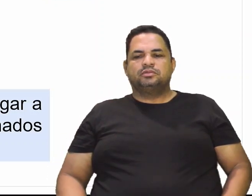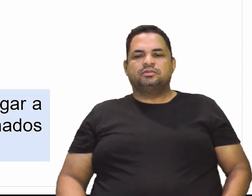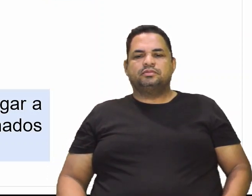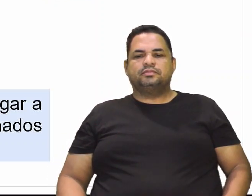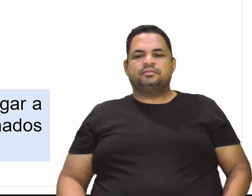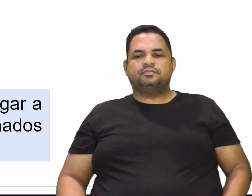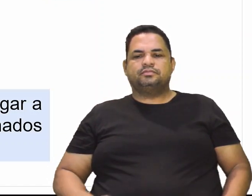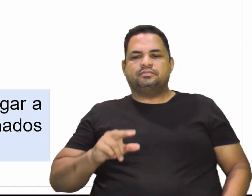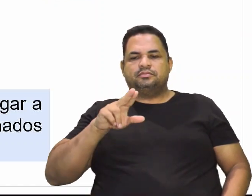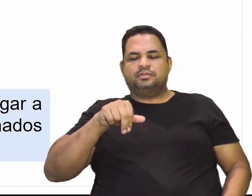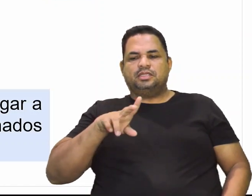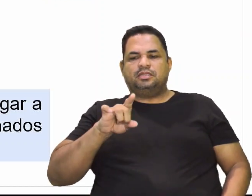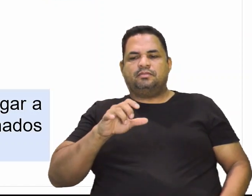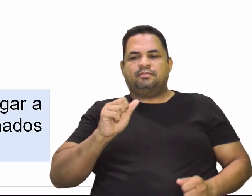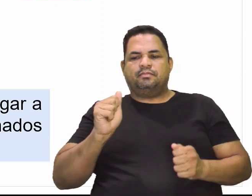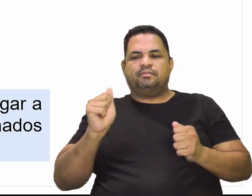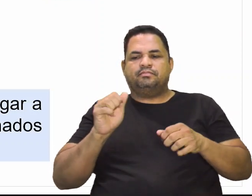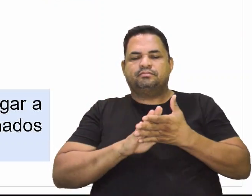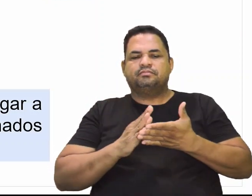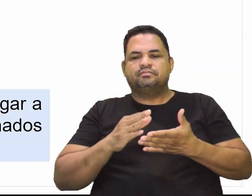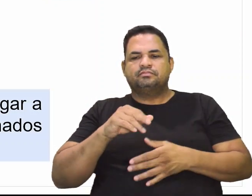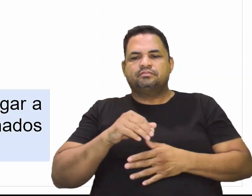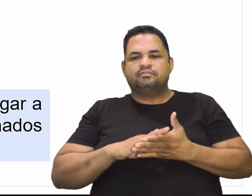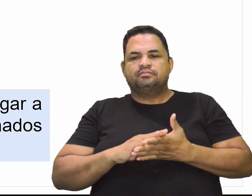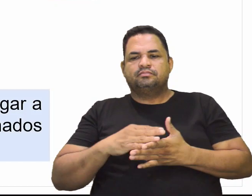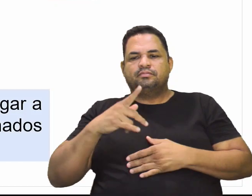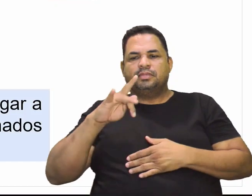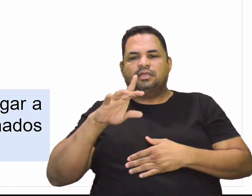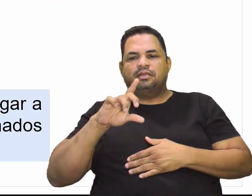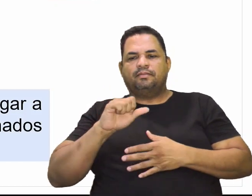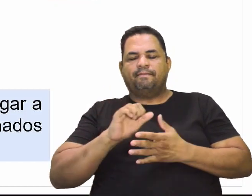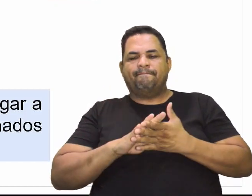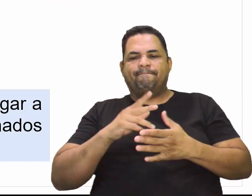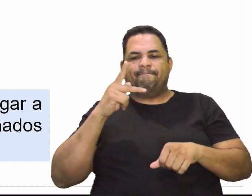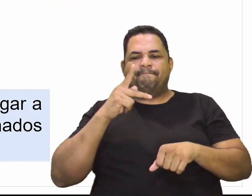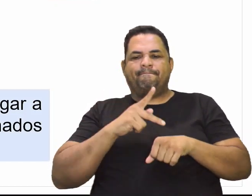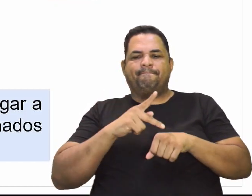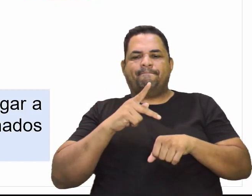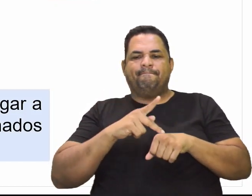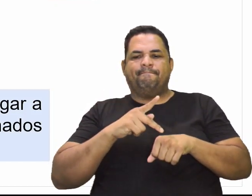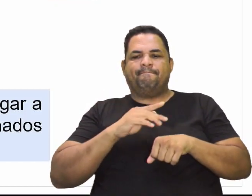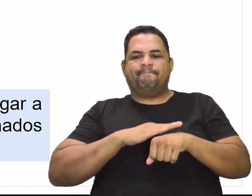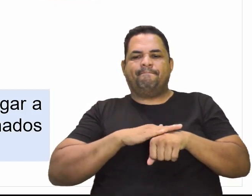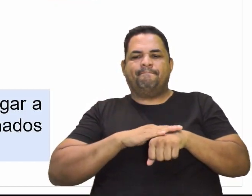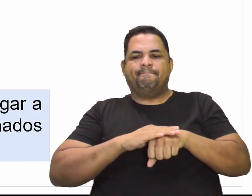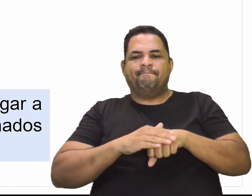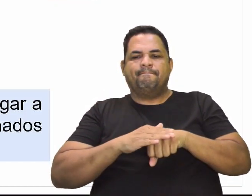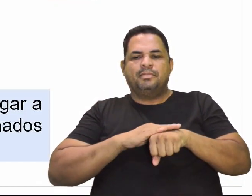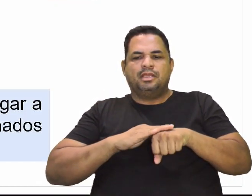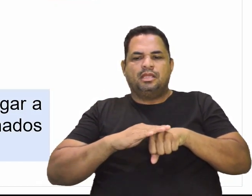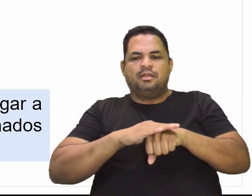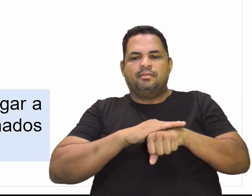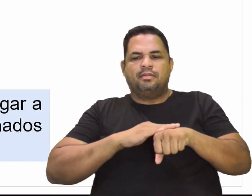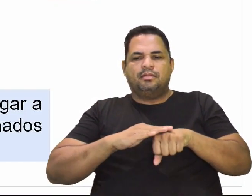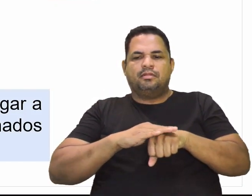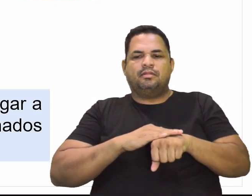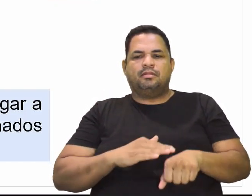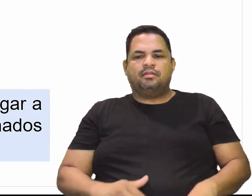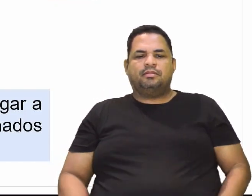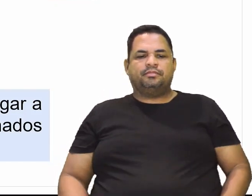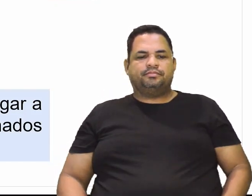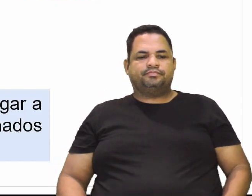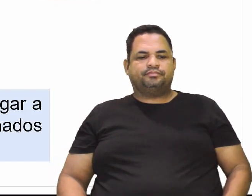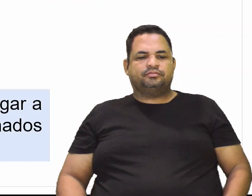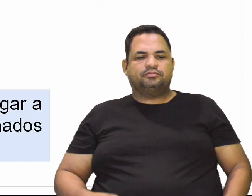Neolítico, pedra lascada. Paleolítico para polida. Tá? Então, por volta de 4.000 anos antes